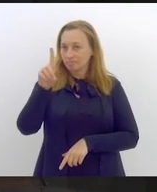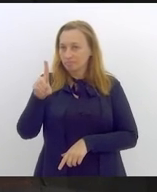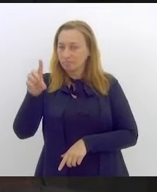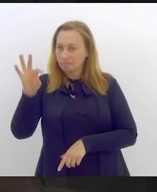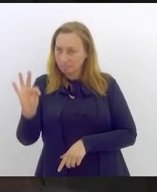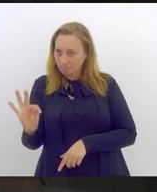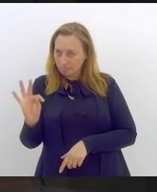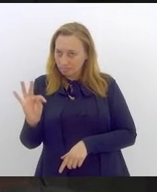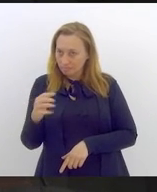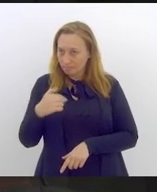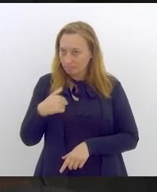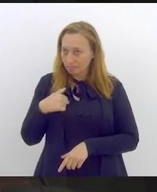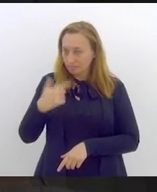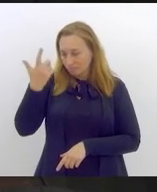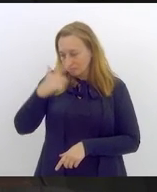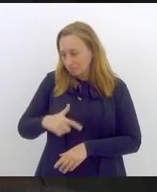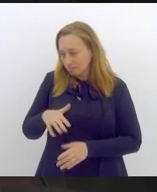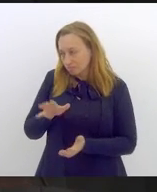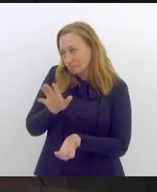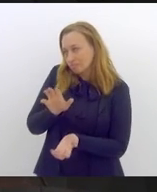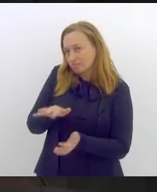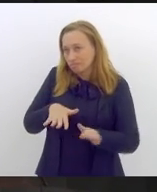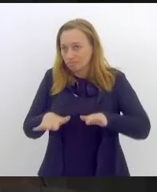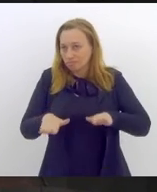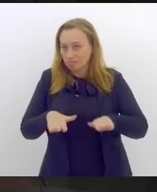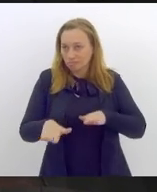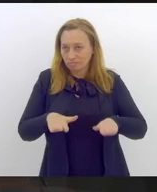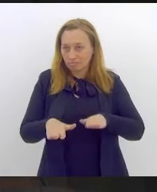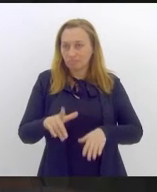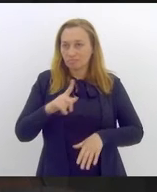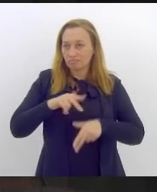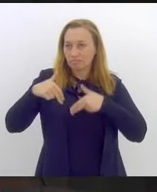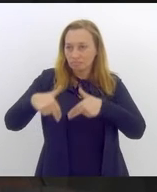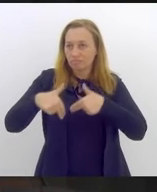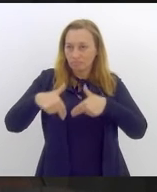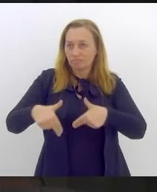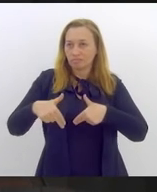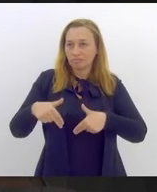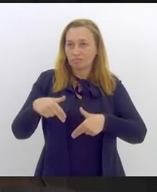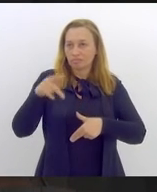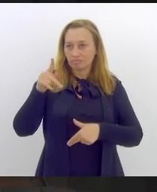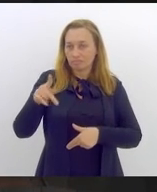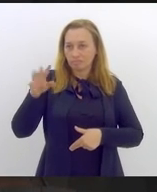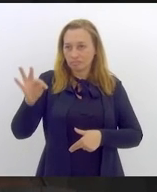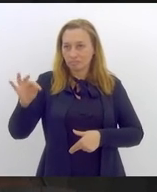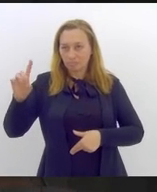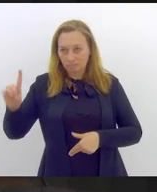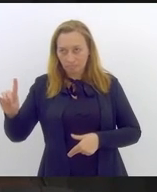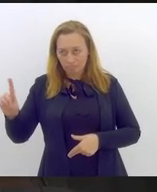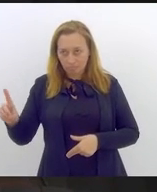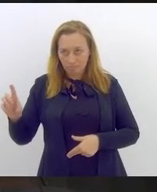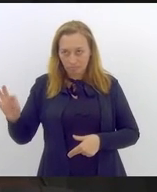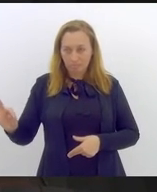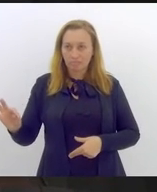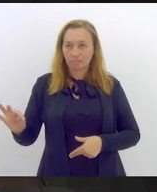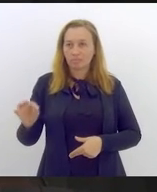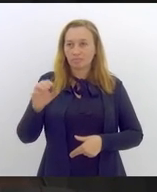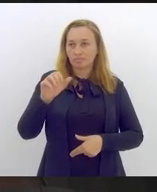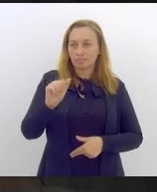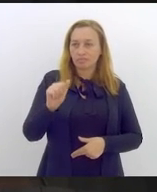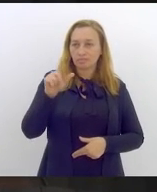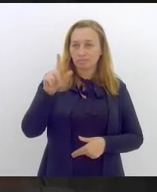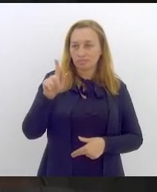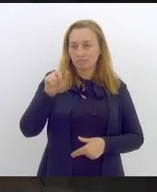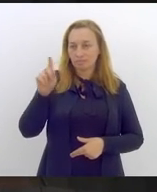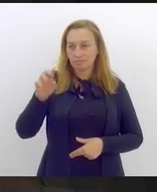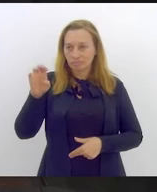primórdios eu sou de Jacarepaguá e havia uma militante do PDT lá uma brizolista doente Alzira Leite lembra